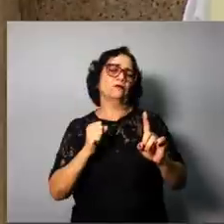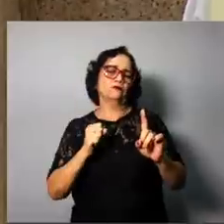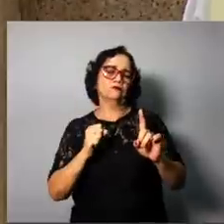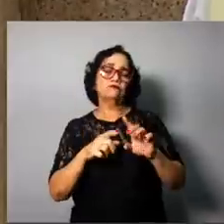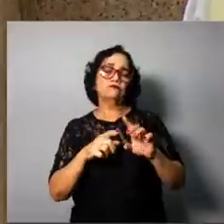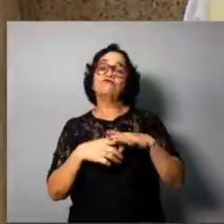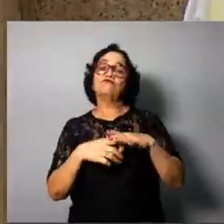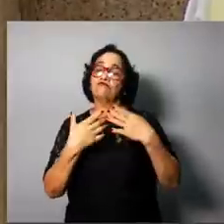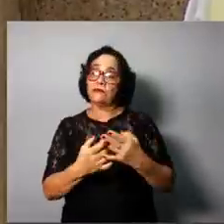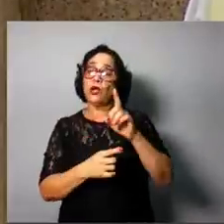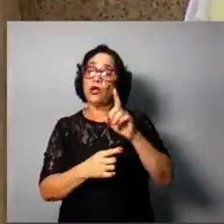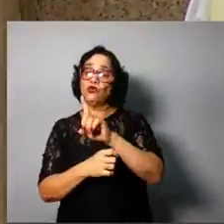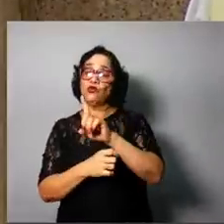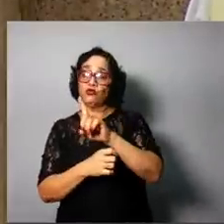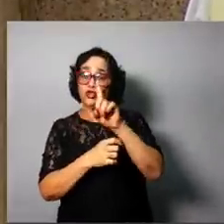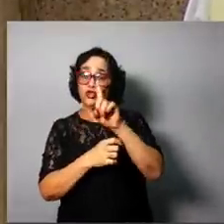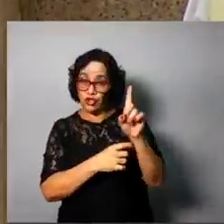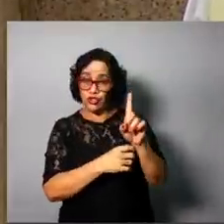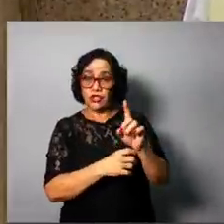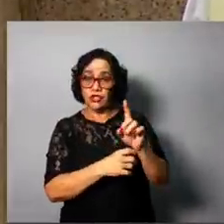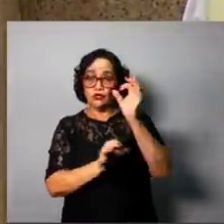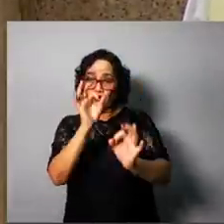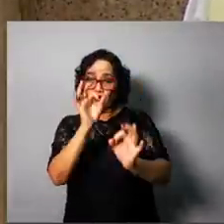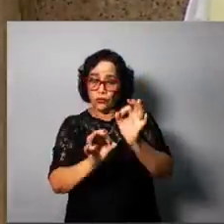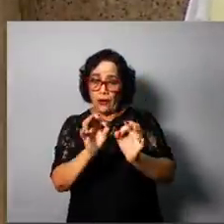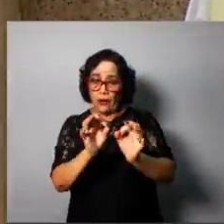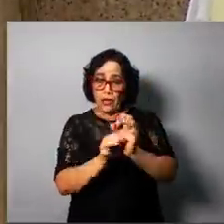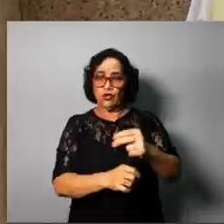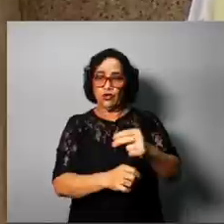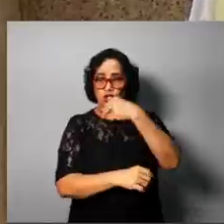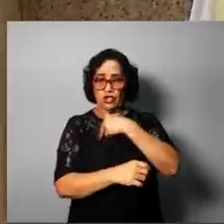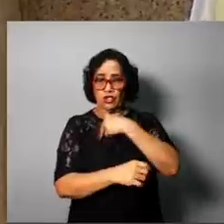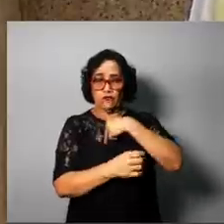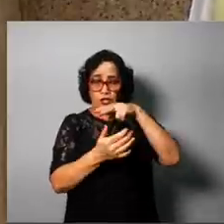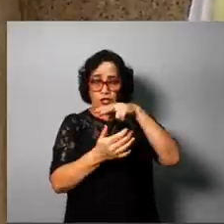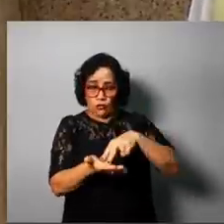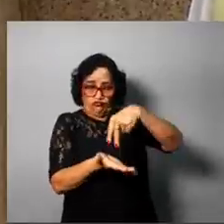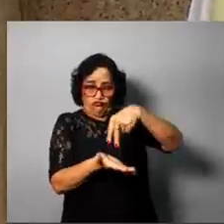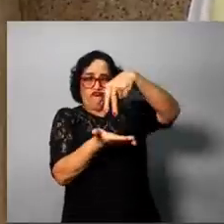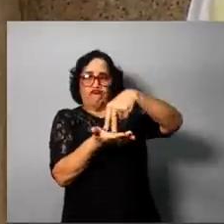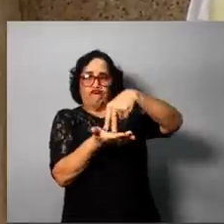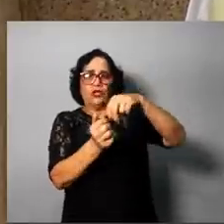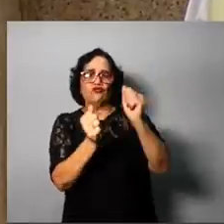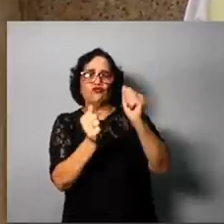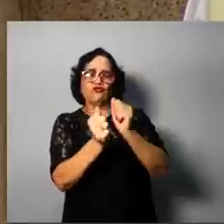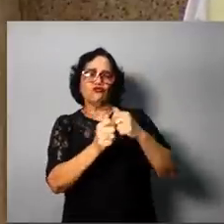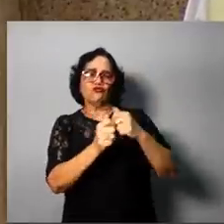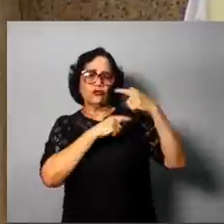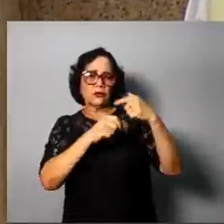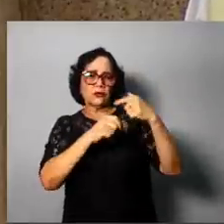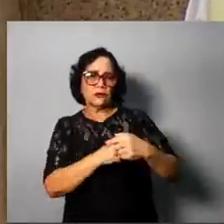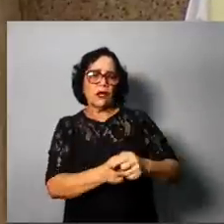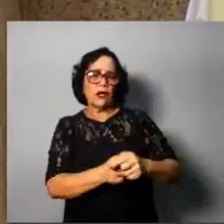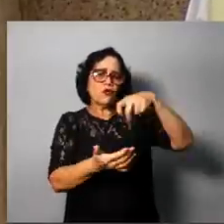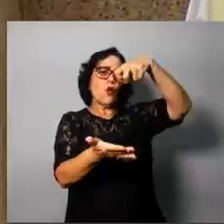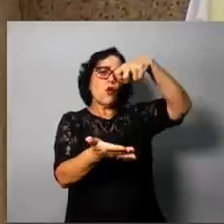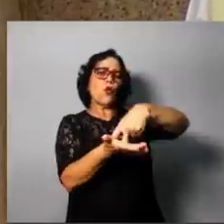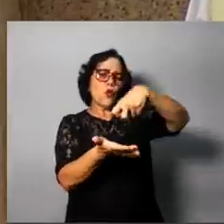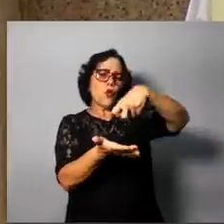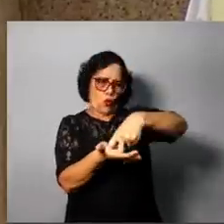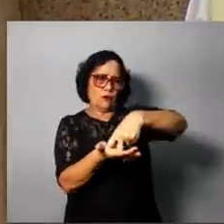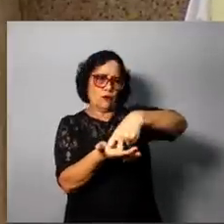os ninivitas se levantarão juntamente com esta geração e o condenarão, porque